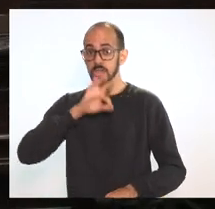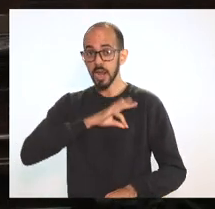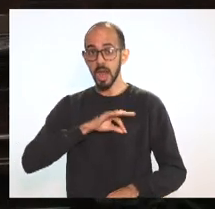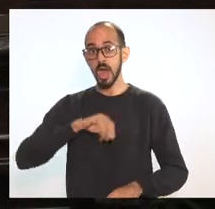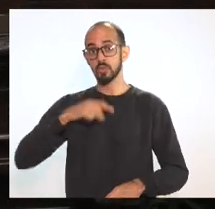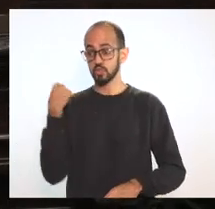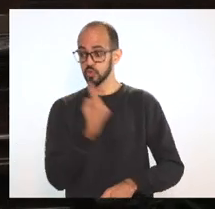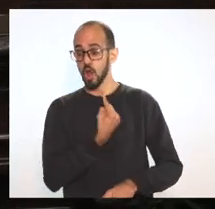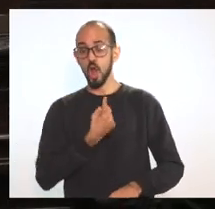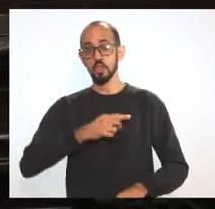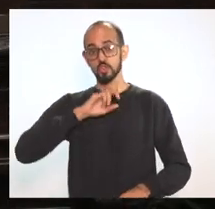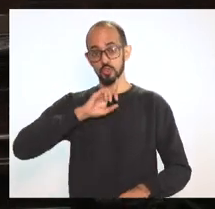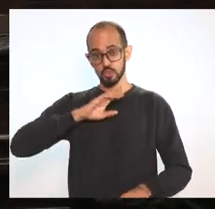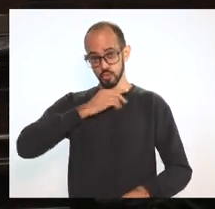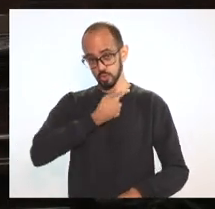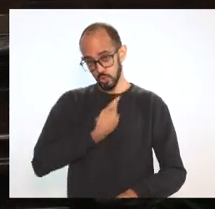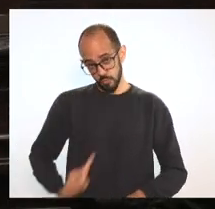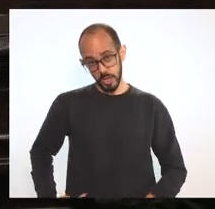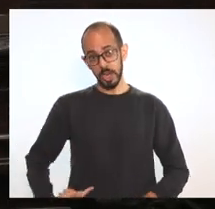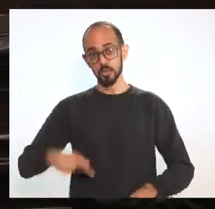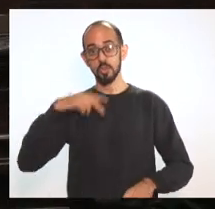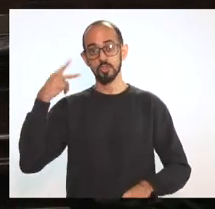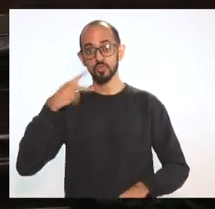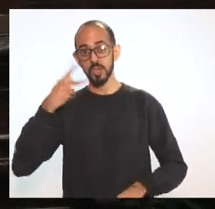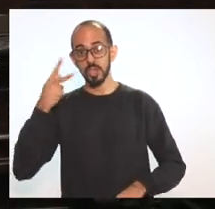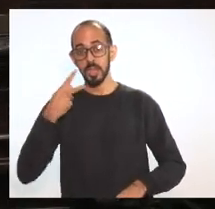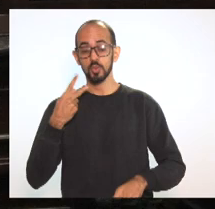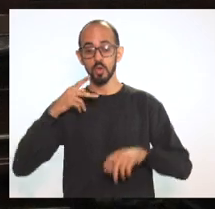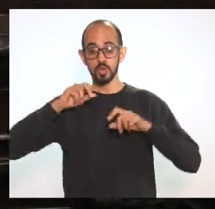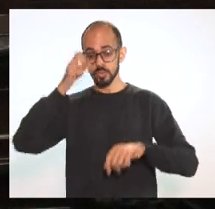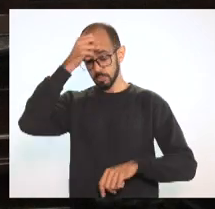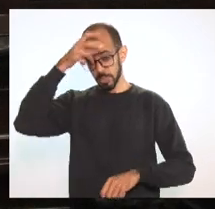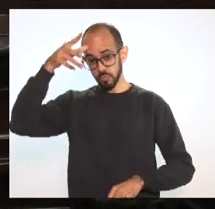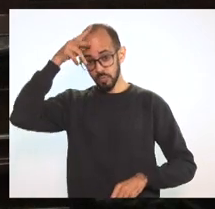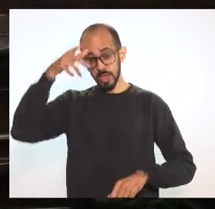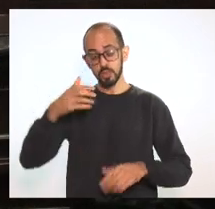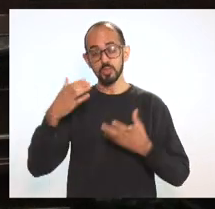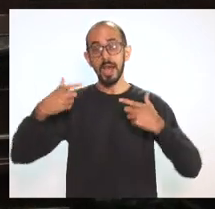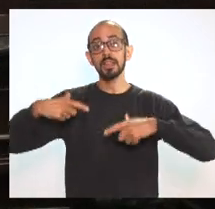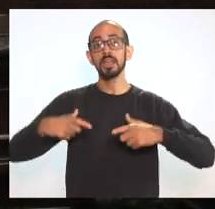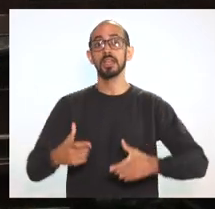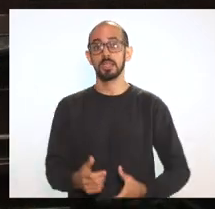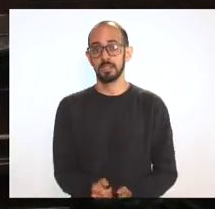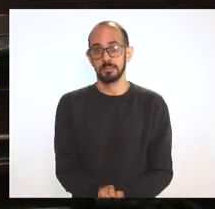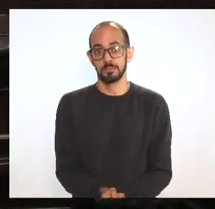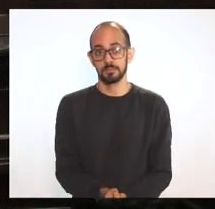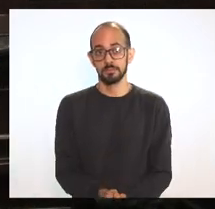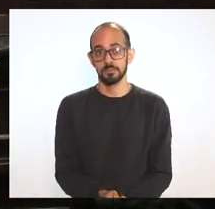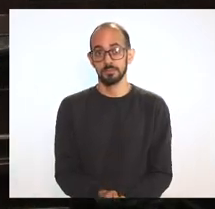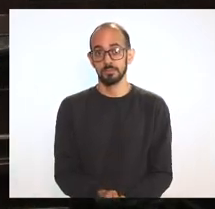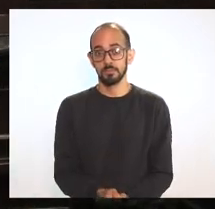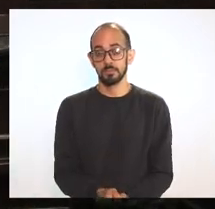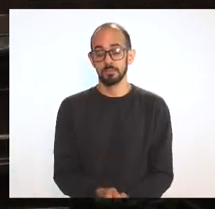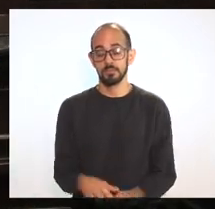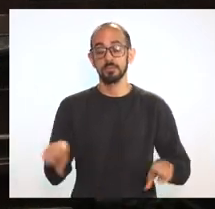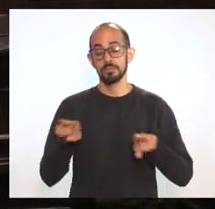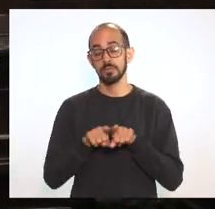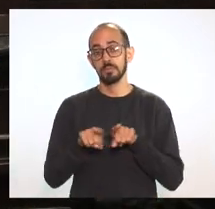dos prefeitos, dos vereadores que pregam o lockdown. E eu cancelo o meu. E vamos